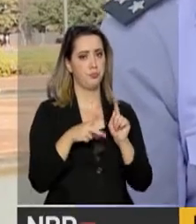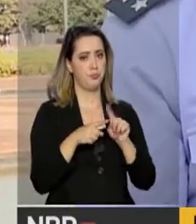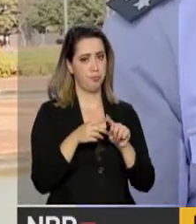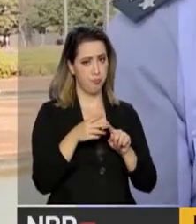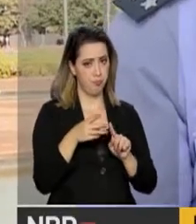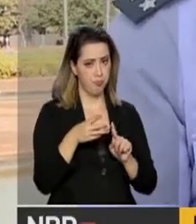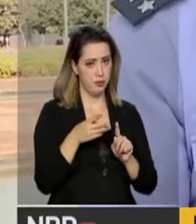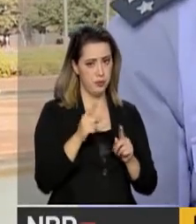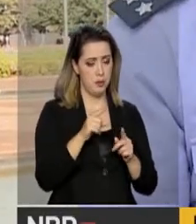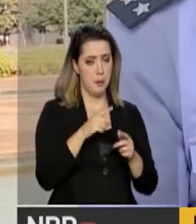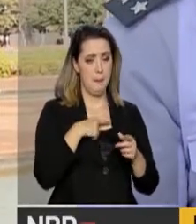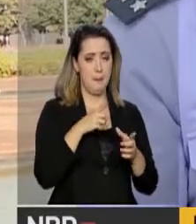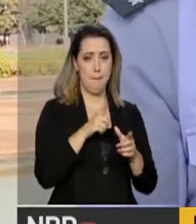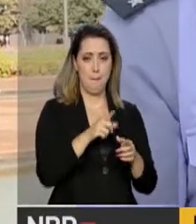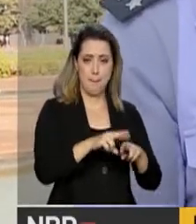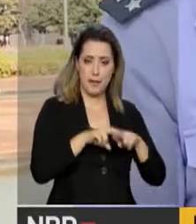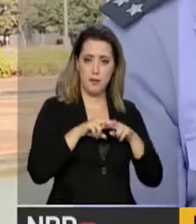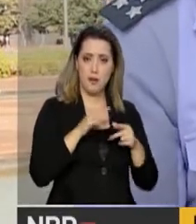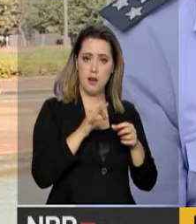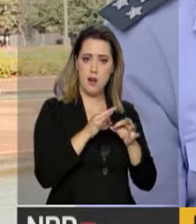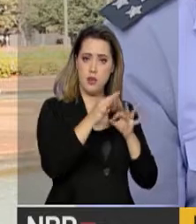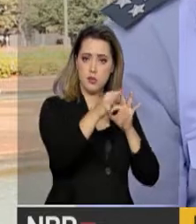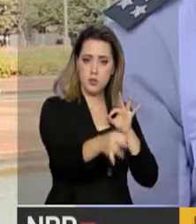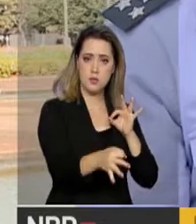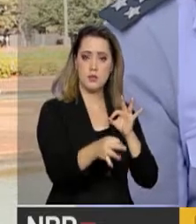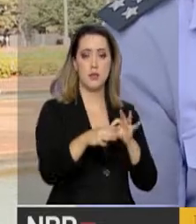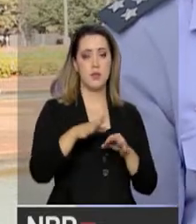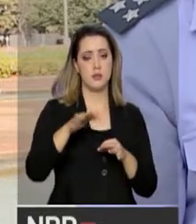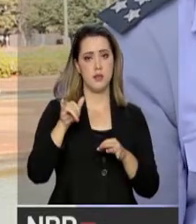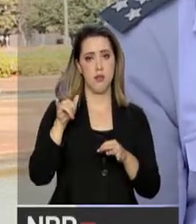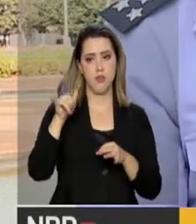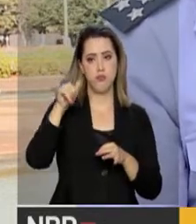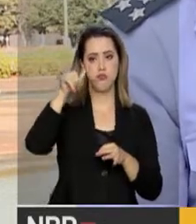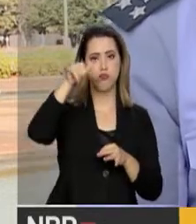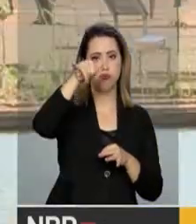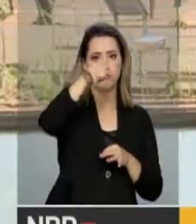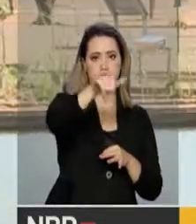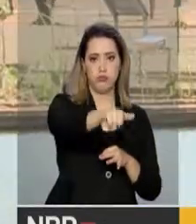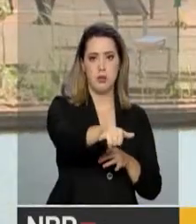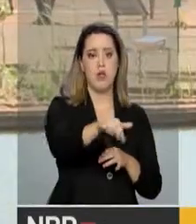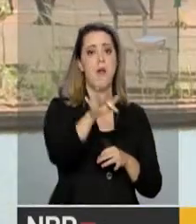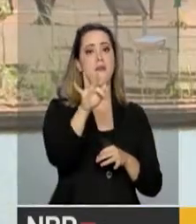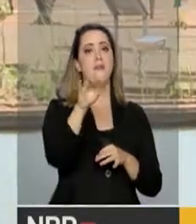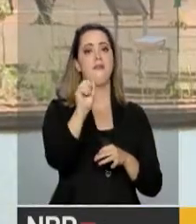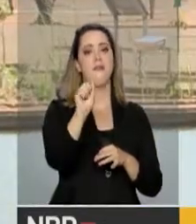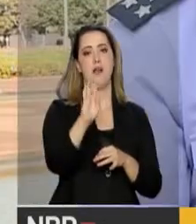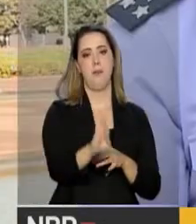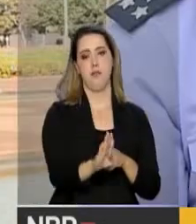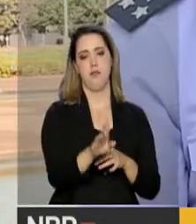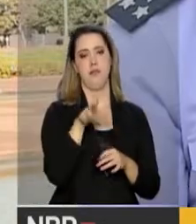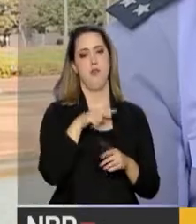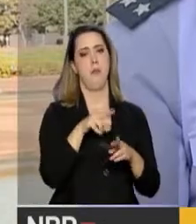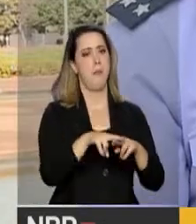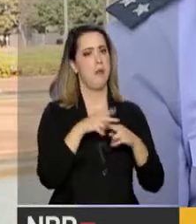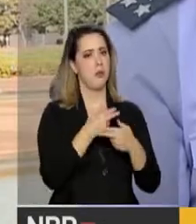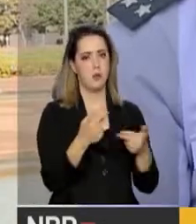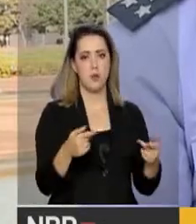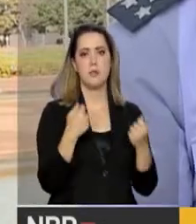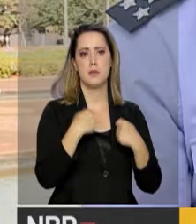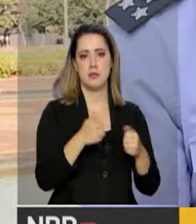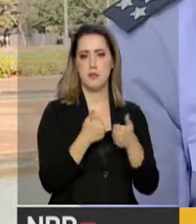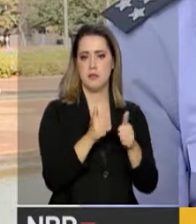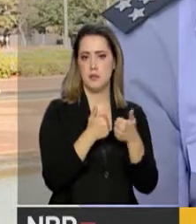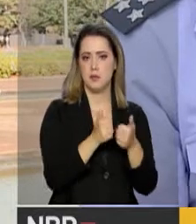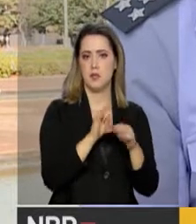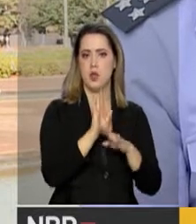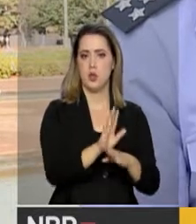de, pela distância, em ações da Força Aérea para o transporte de meios. Esses meios podem ser tanto mantimentos, ajudas em termos